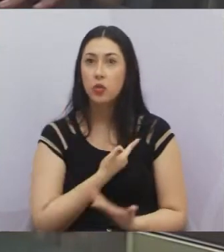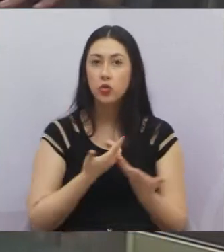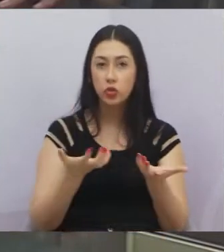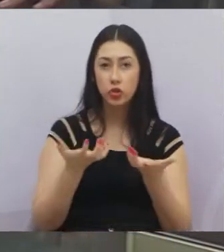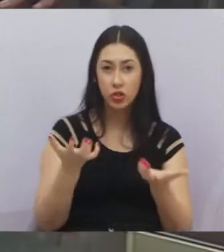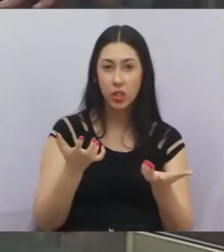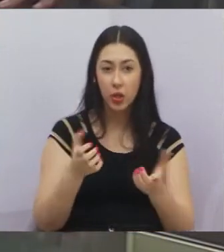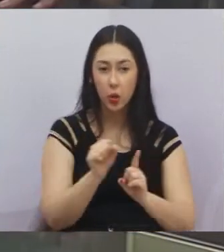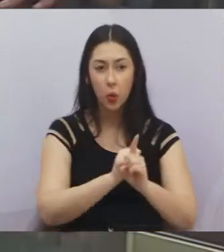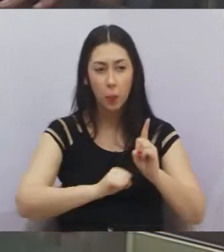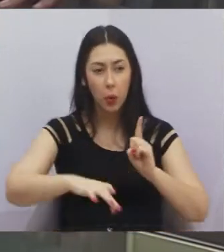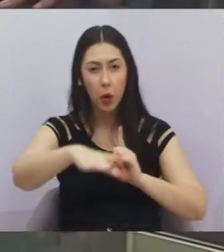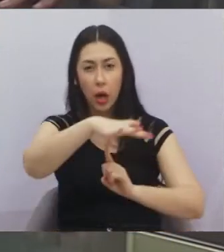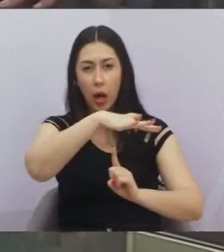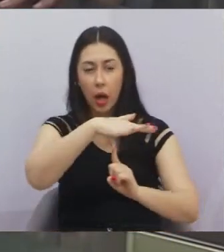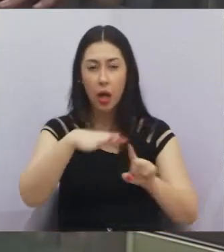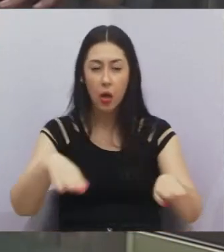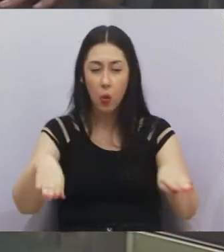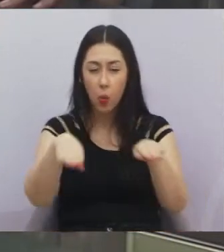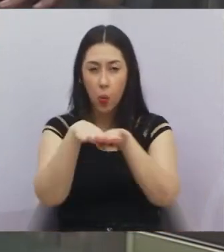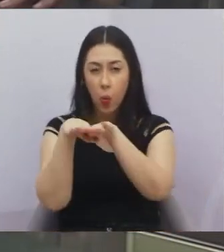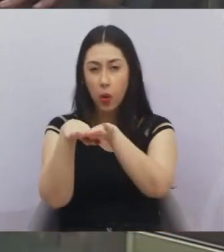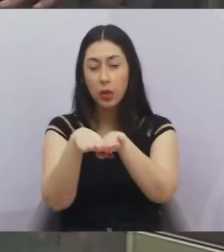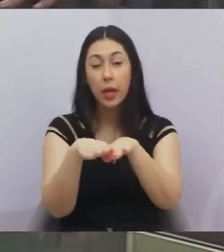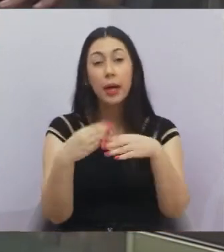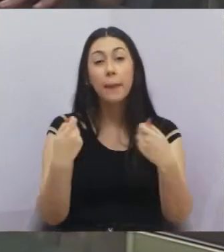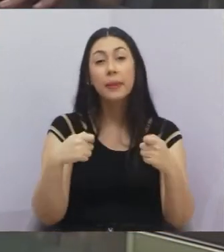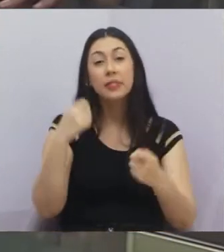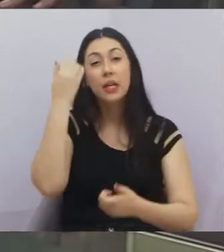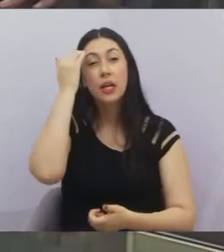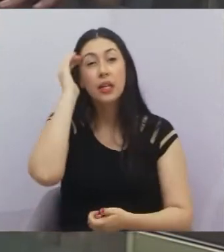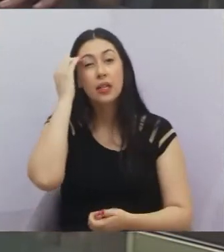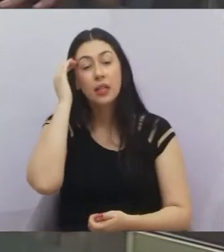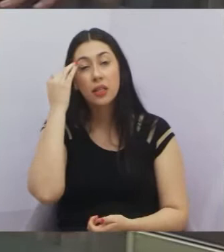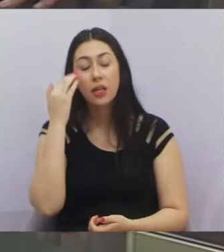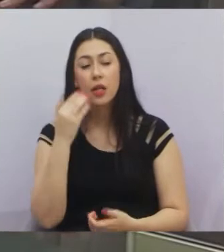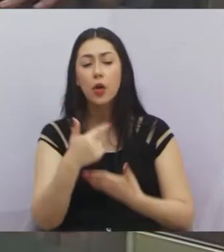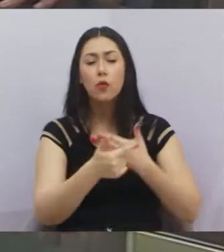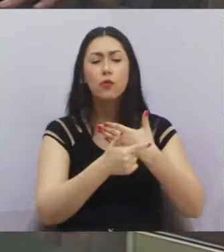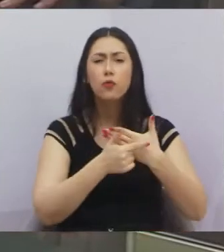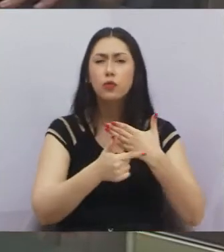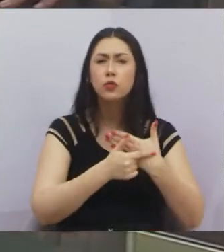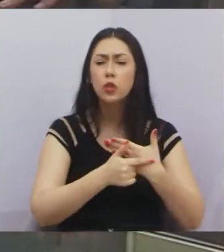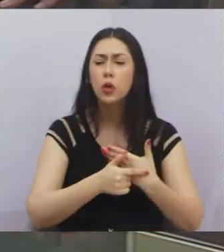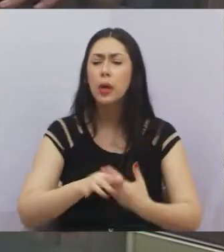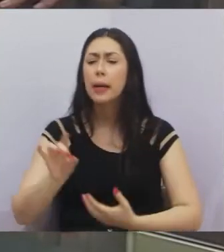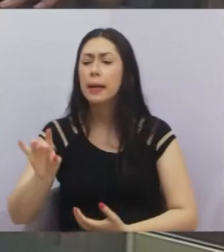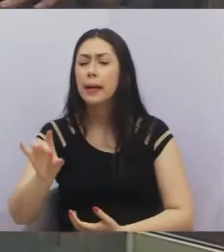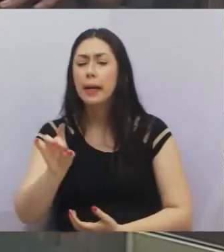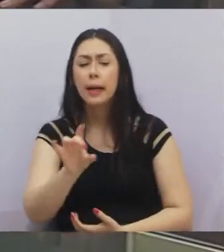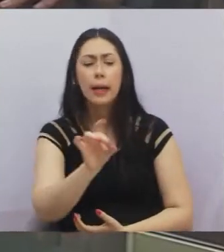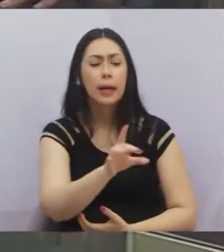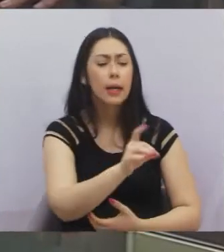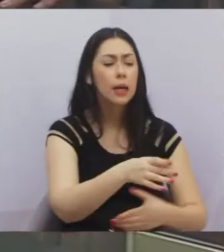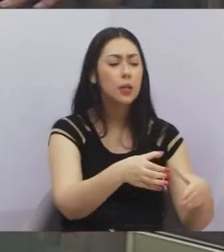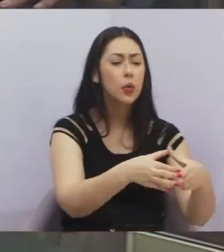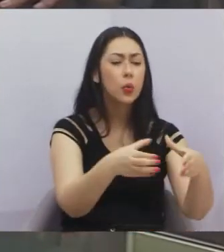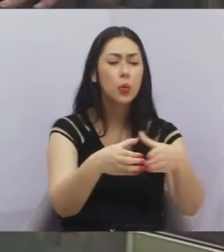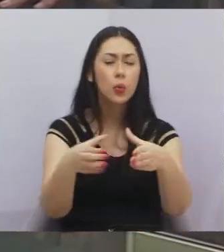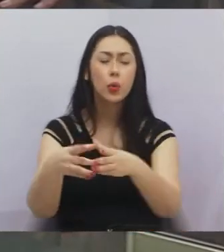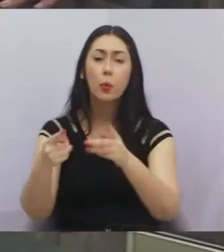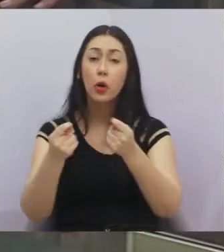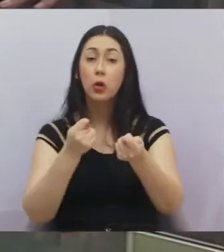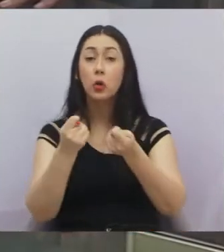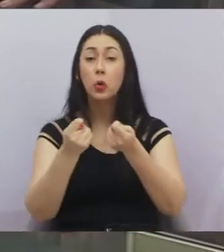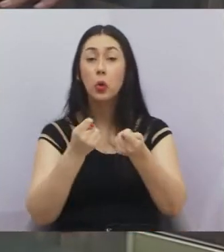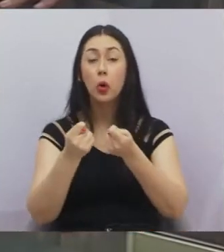sociedade igualitária, é necessário compreender qual o papel que cada estrutura econômica desempenha